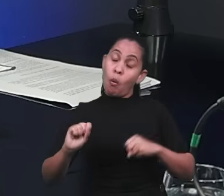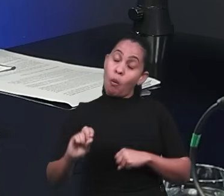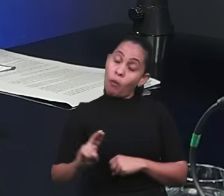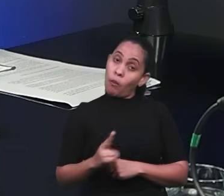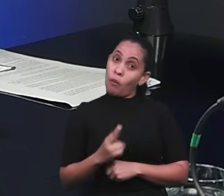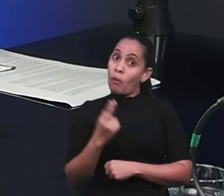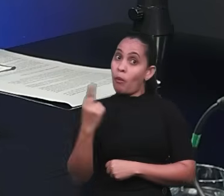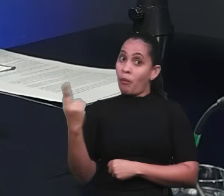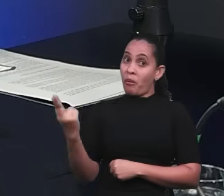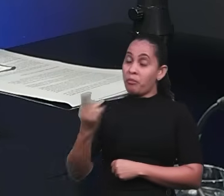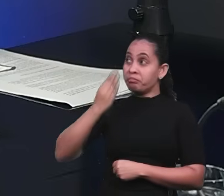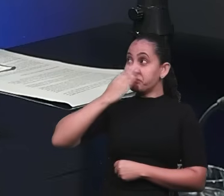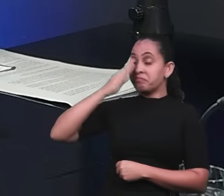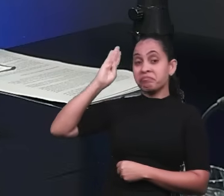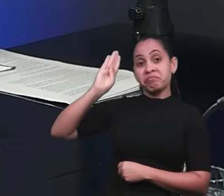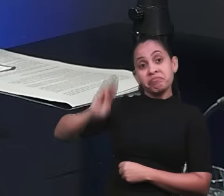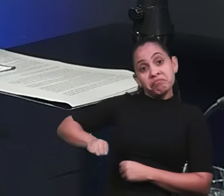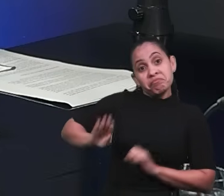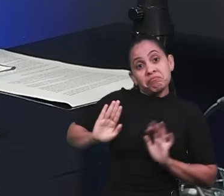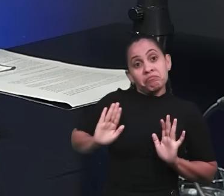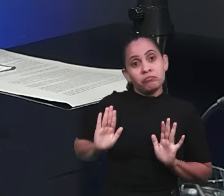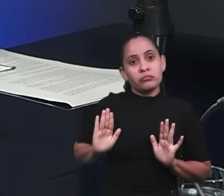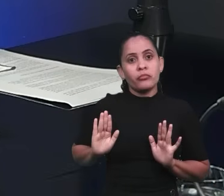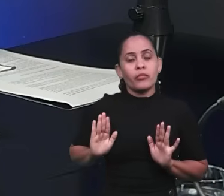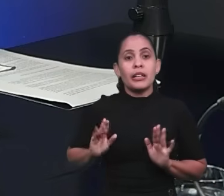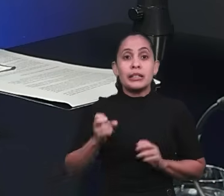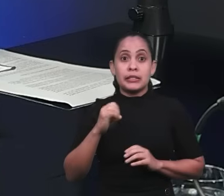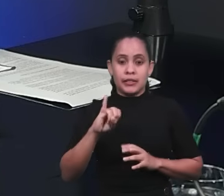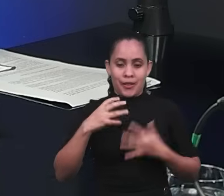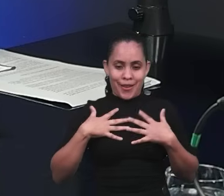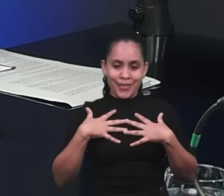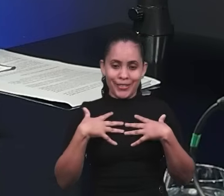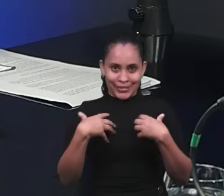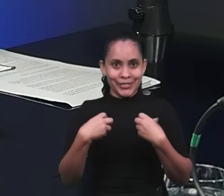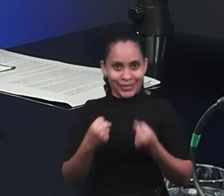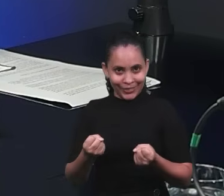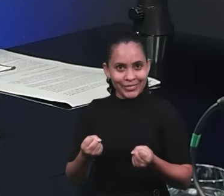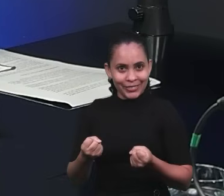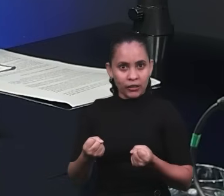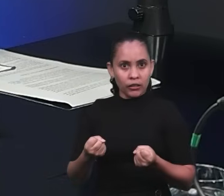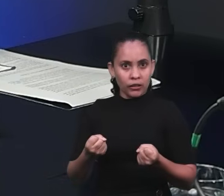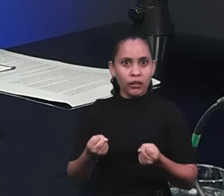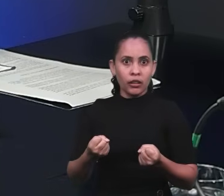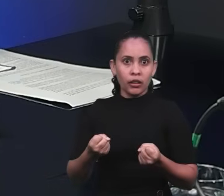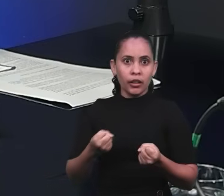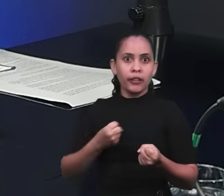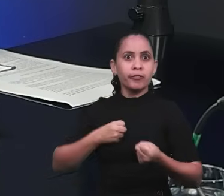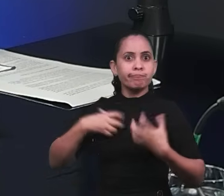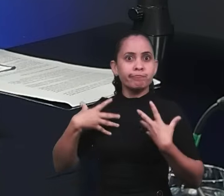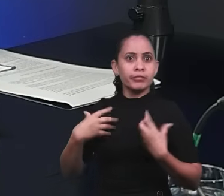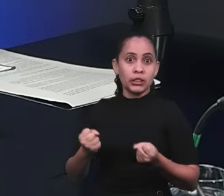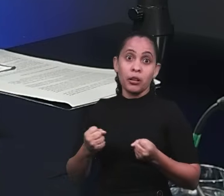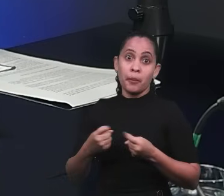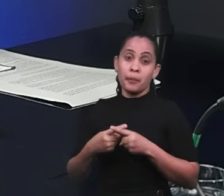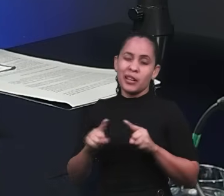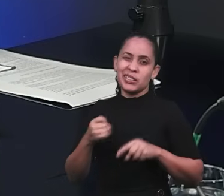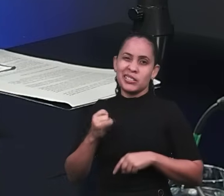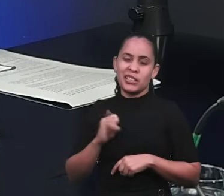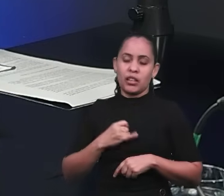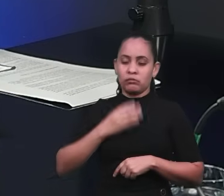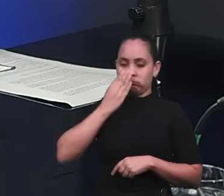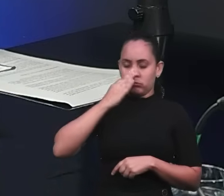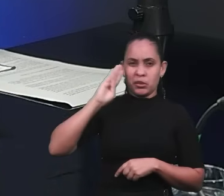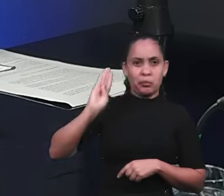ele aceita, ele está confirmando a eleição de Deus. Mas quando ele rejeita, ele